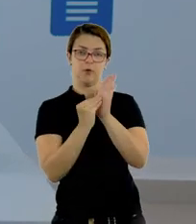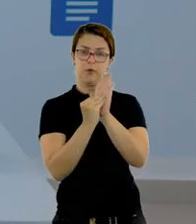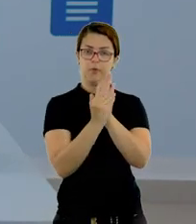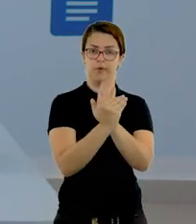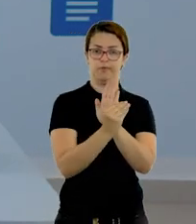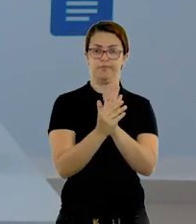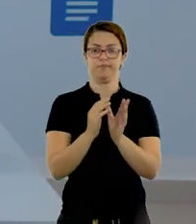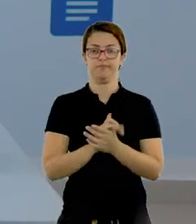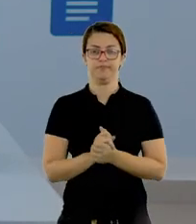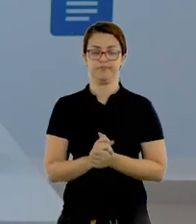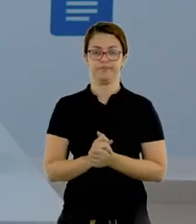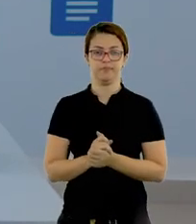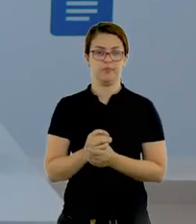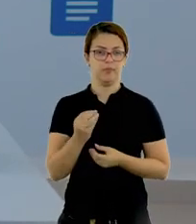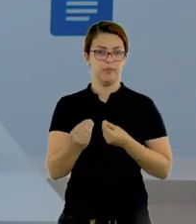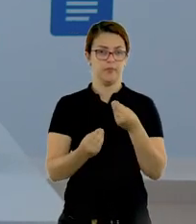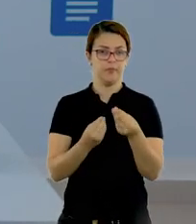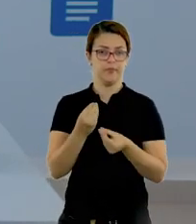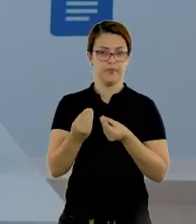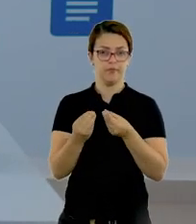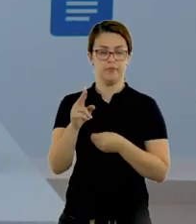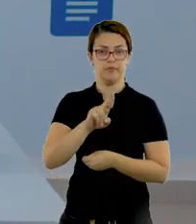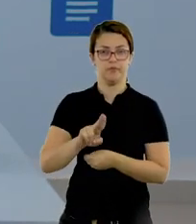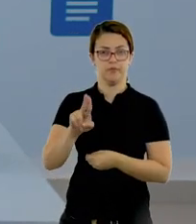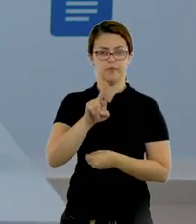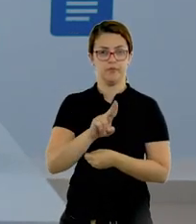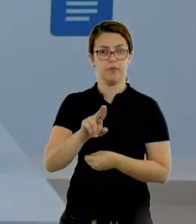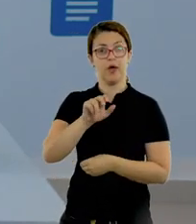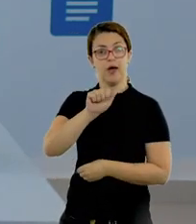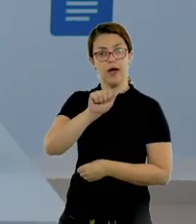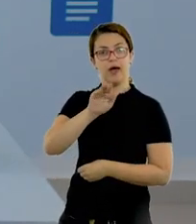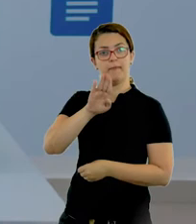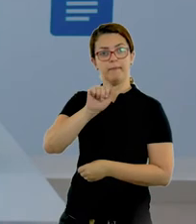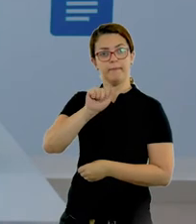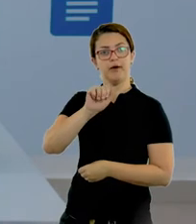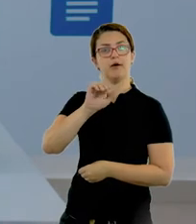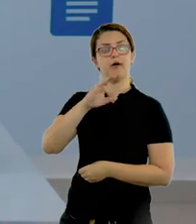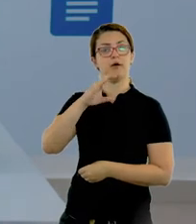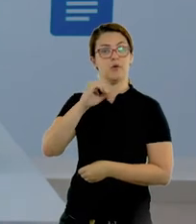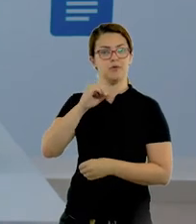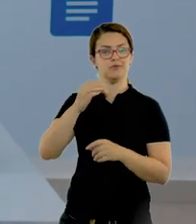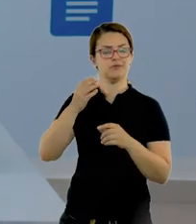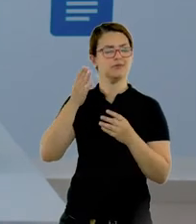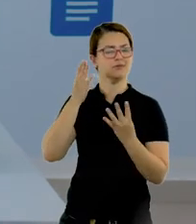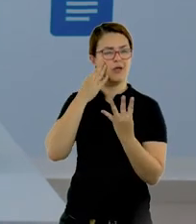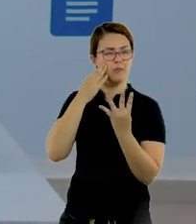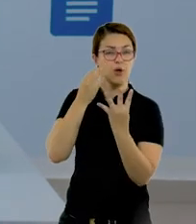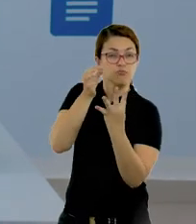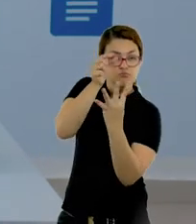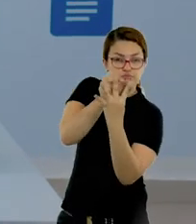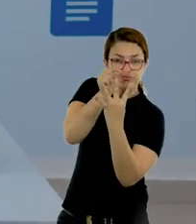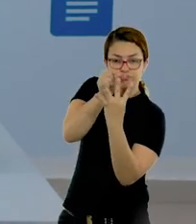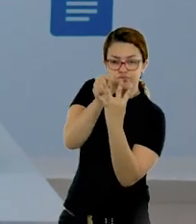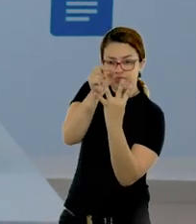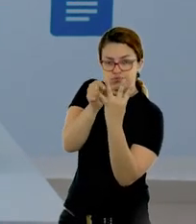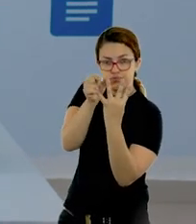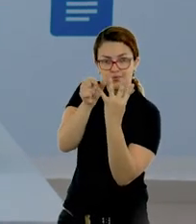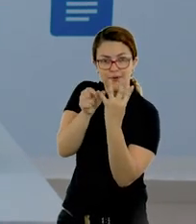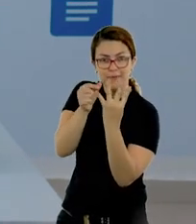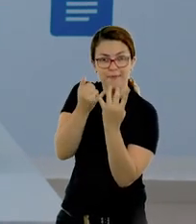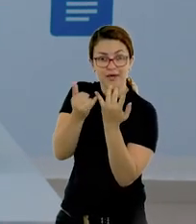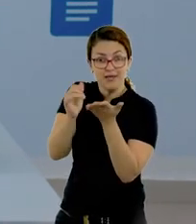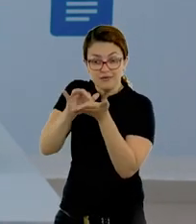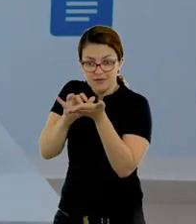melhor a composição e decomposição desse número é utilizando o ábaco. Vocês sabiam que o ábaco é uma calculadora? Ele é